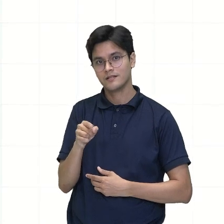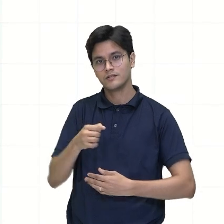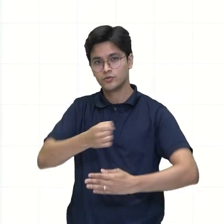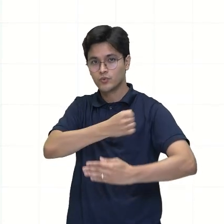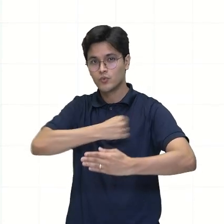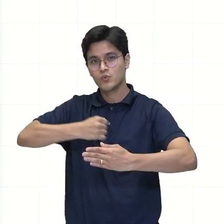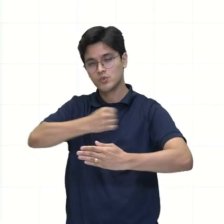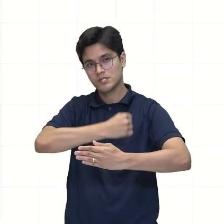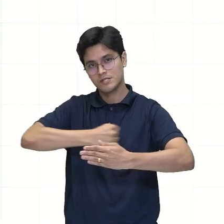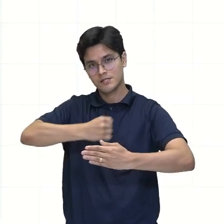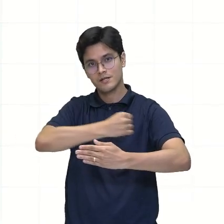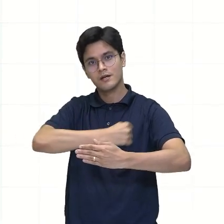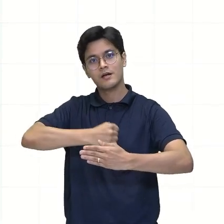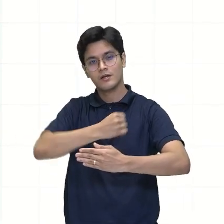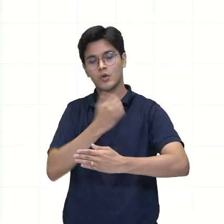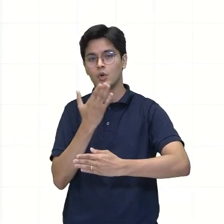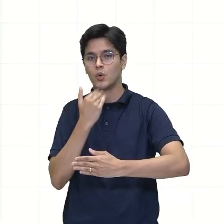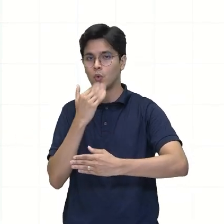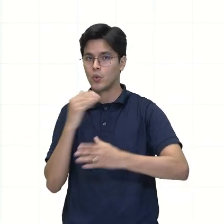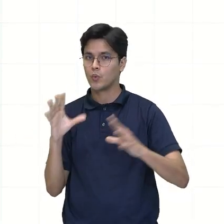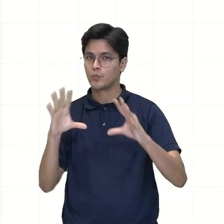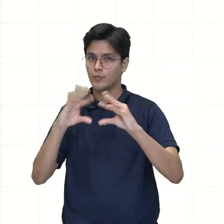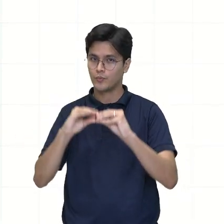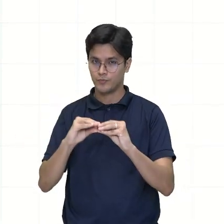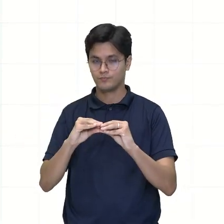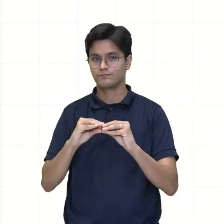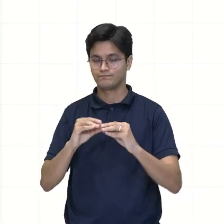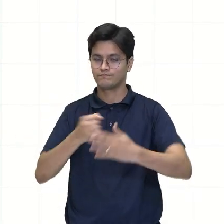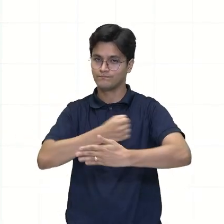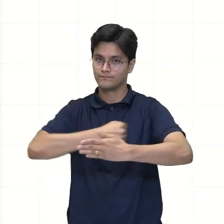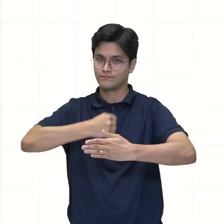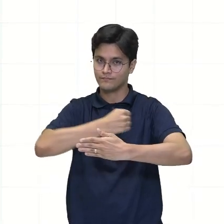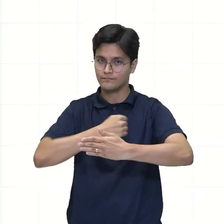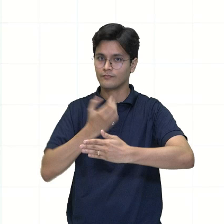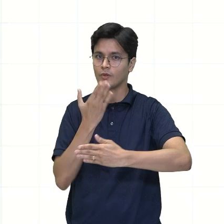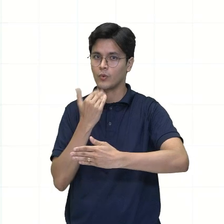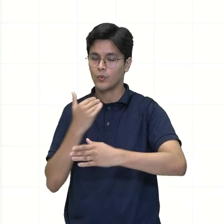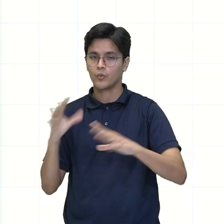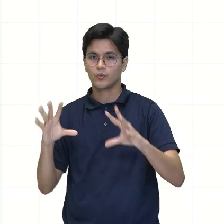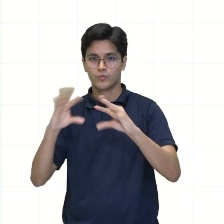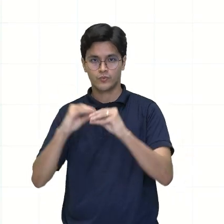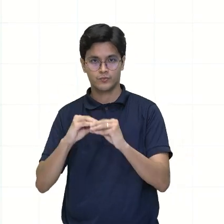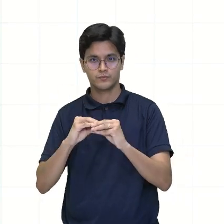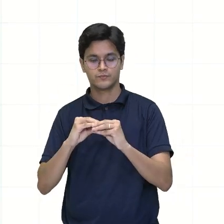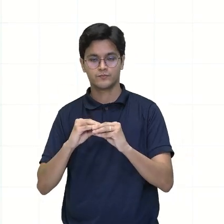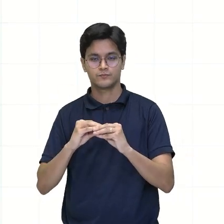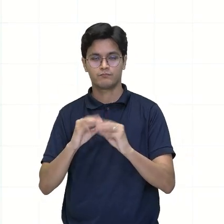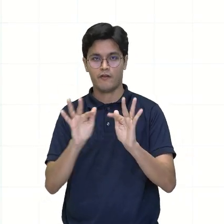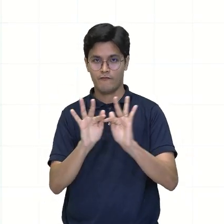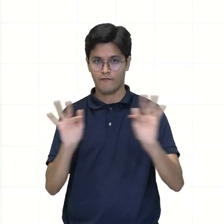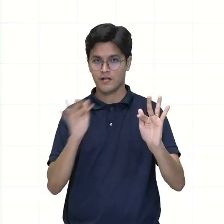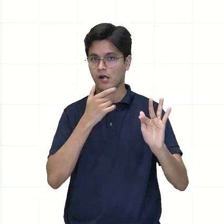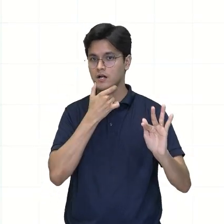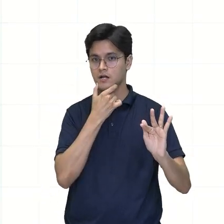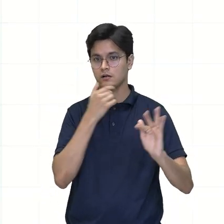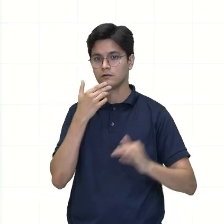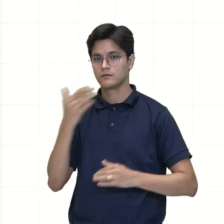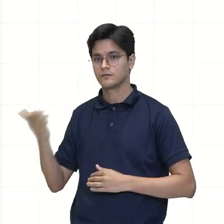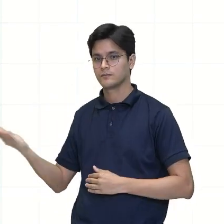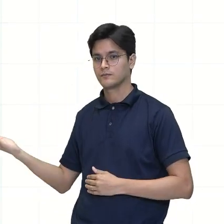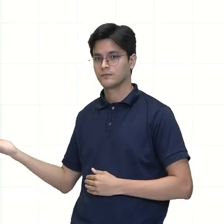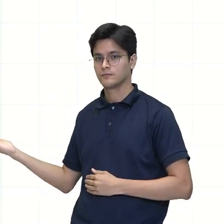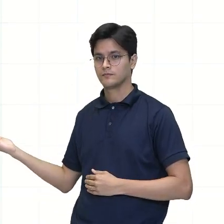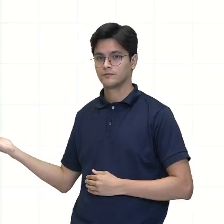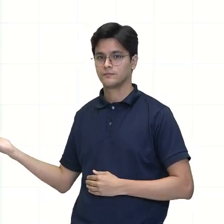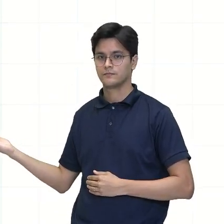ele está preparando o jantar, está cozinhando o jantar, né? He's cooking dinner. To be,